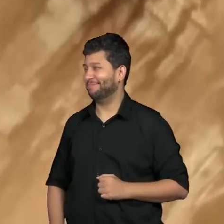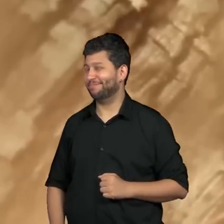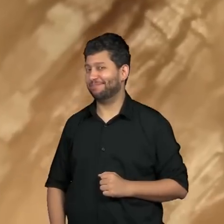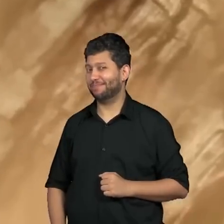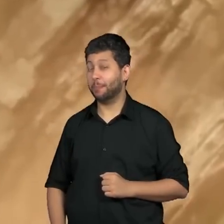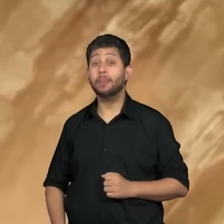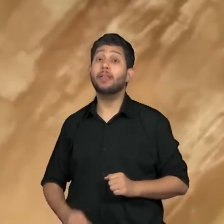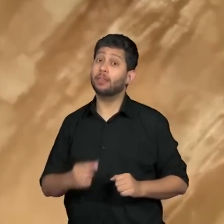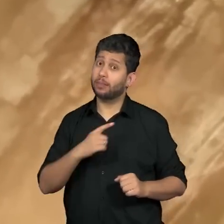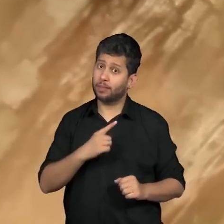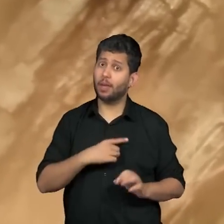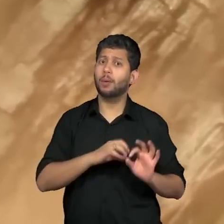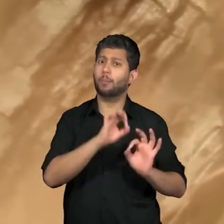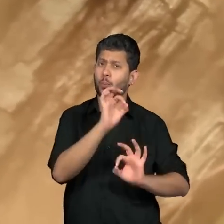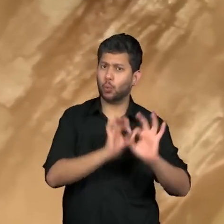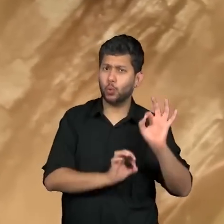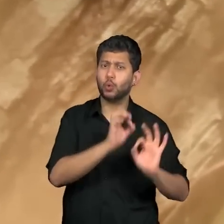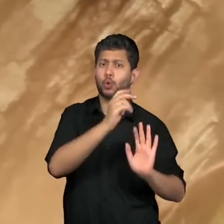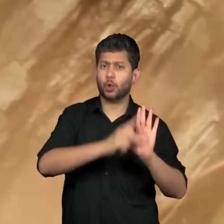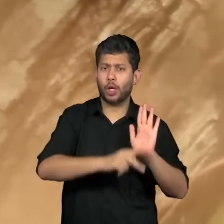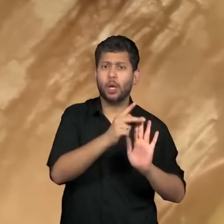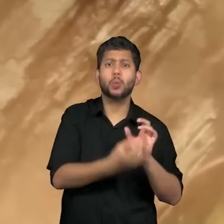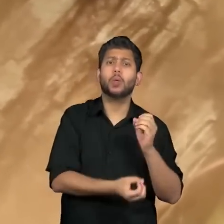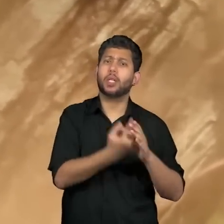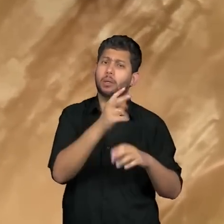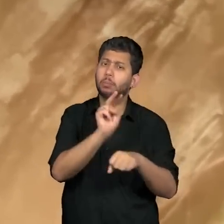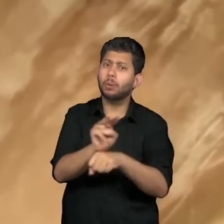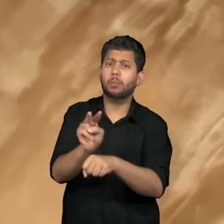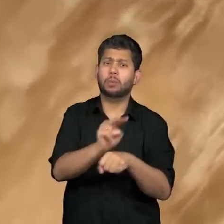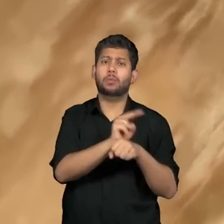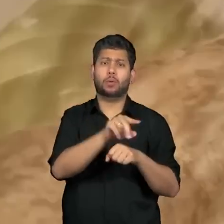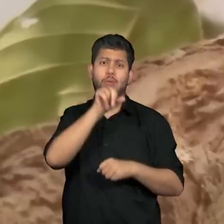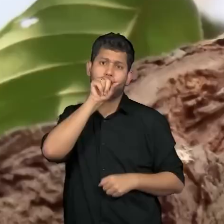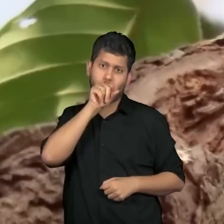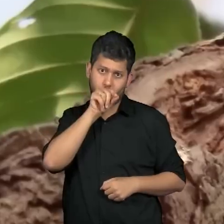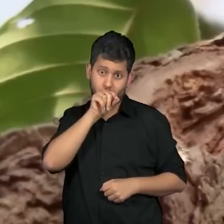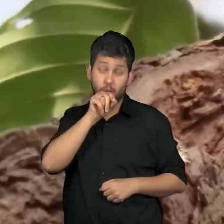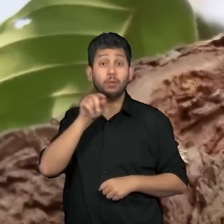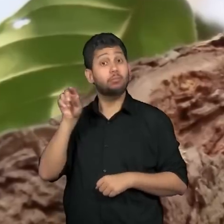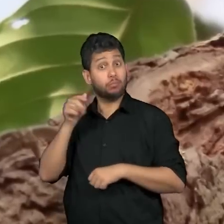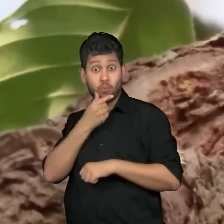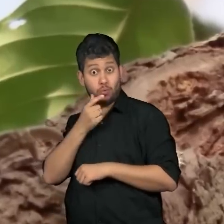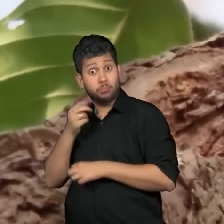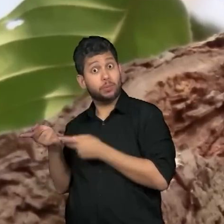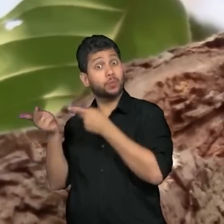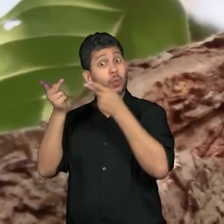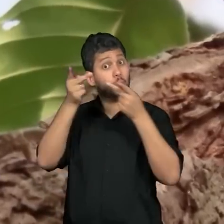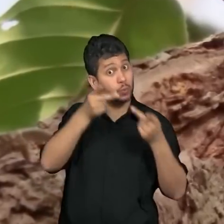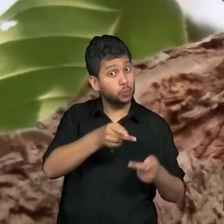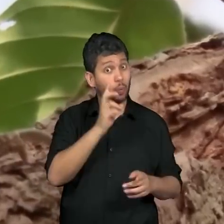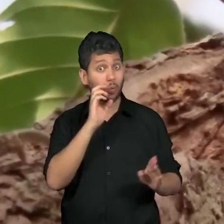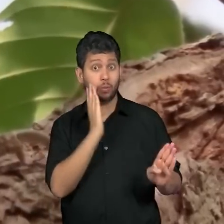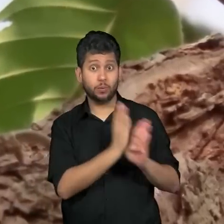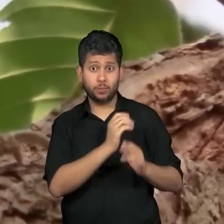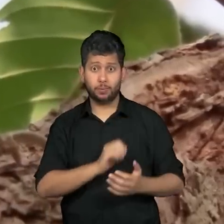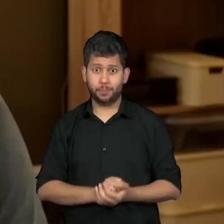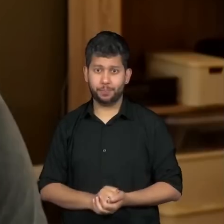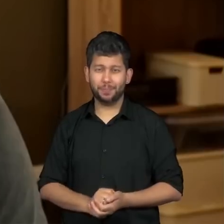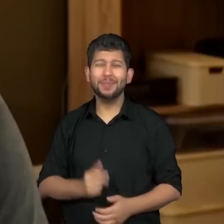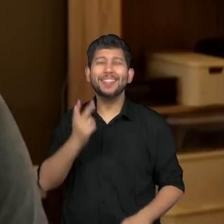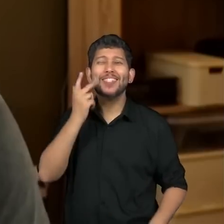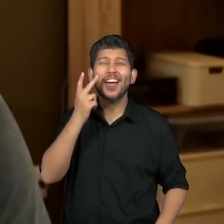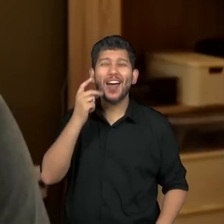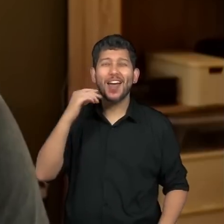Alguns projetos de conservação de aves também foram visitados. No sul do Ceará,